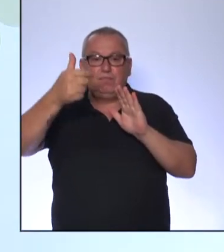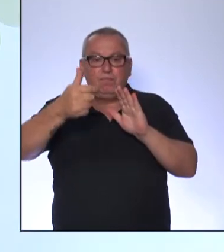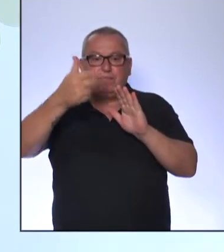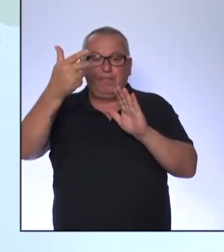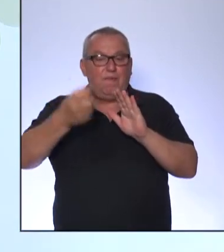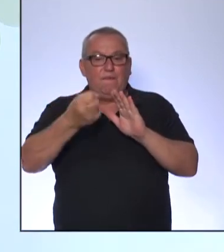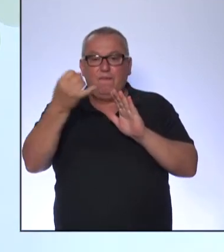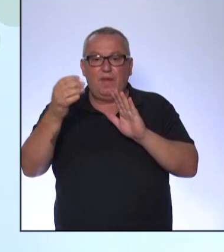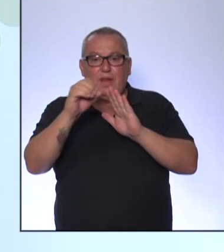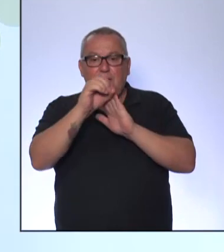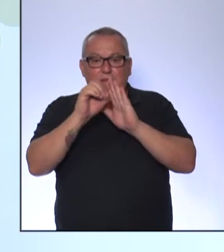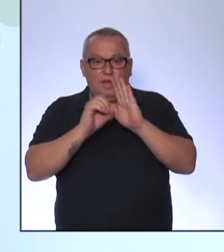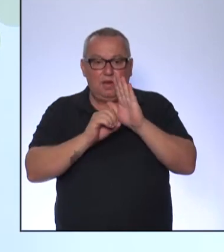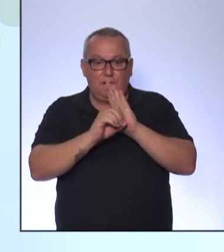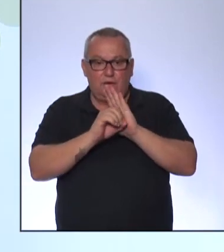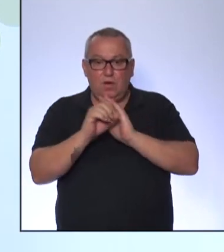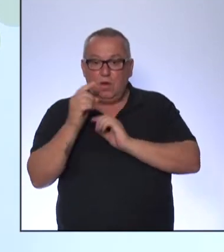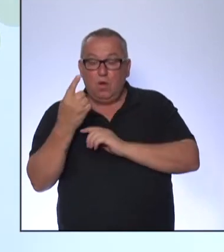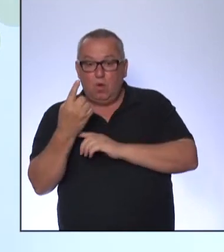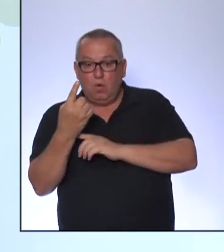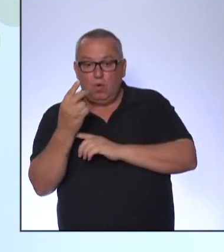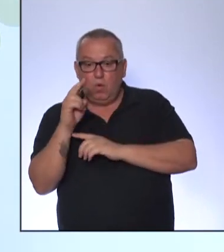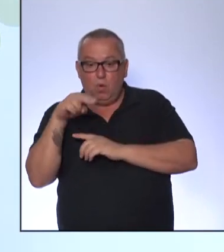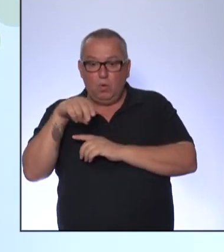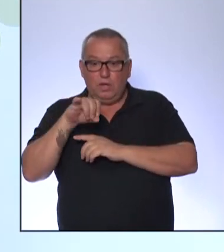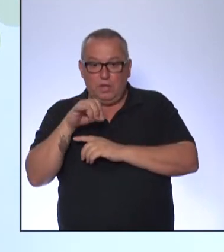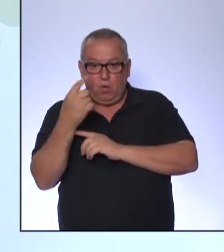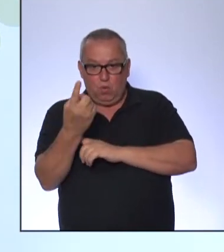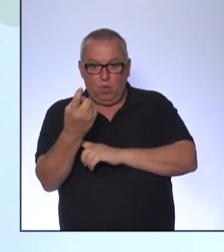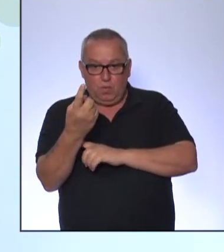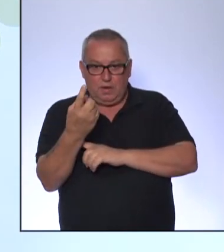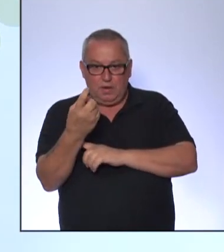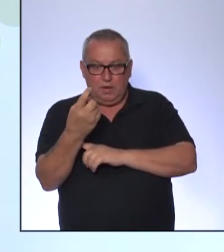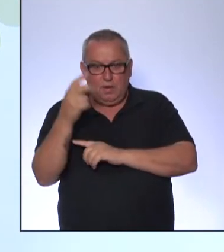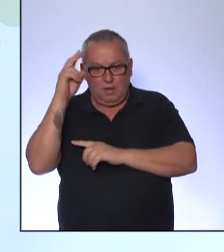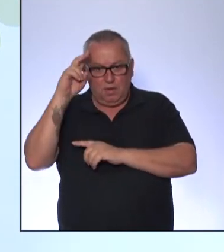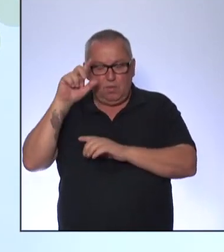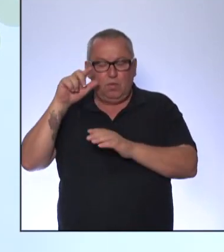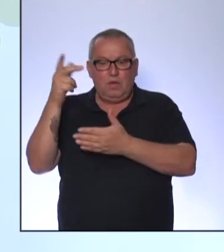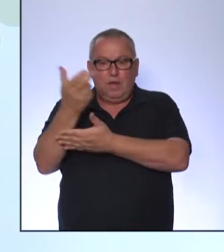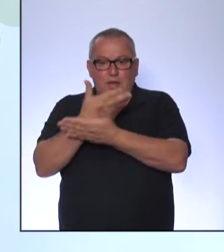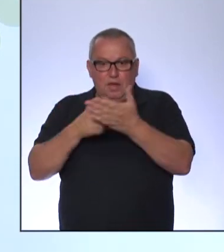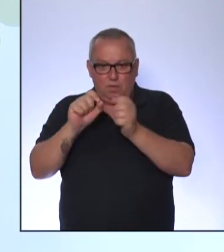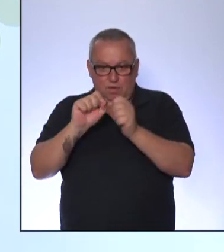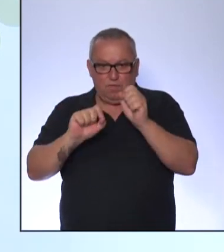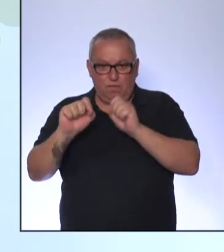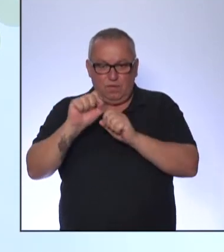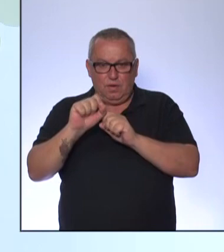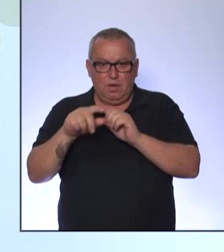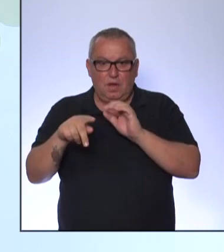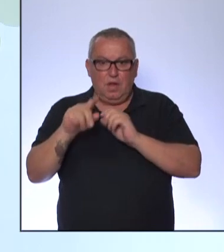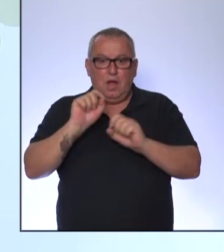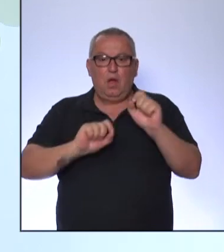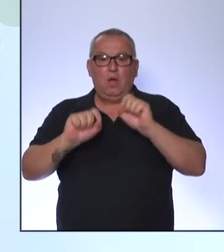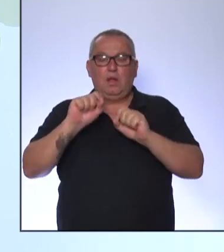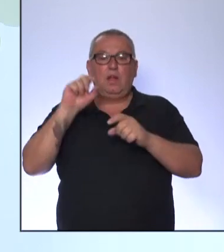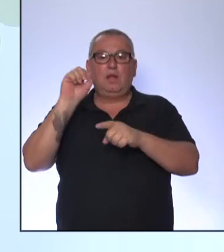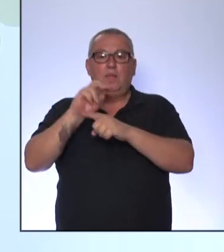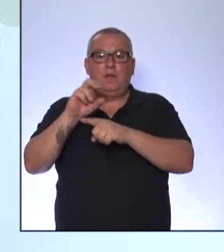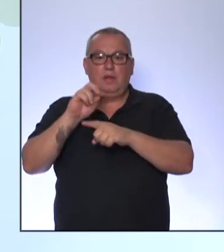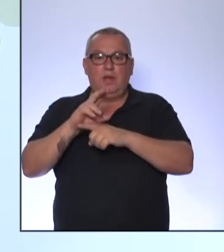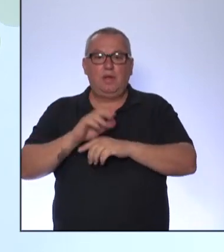Seres unicelulares só apresentam uma célula, que no caso do desenho que eu trabalhei com vocês anteriormente, é o caso, então, dessa